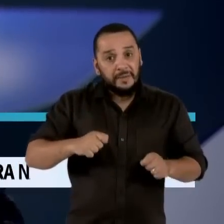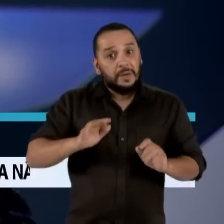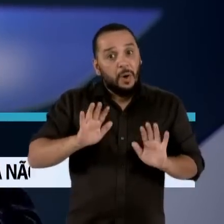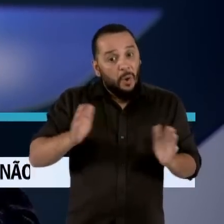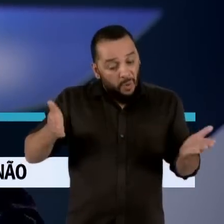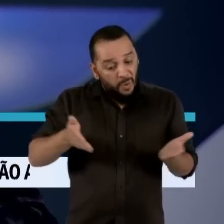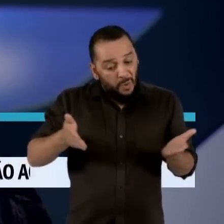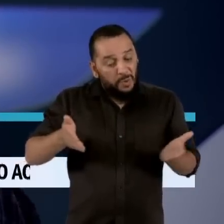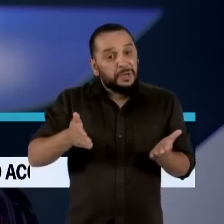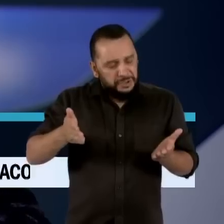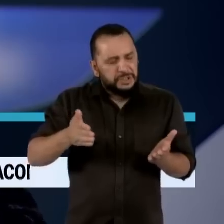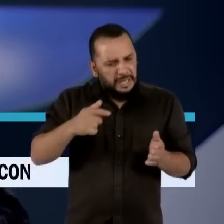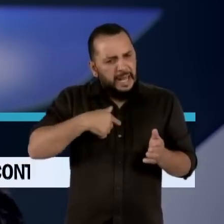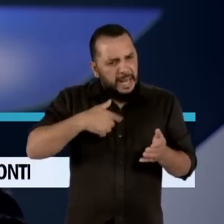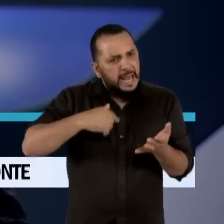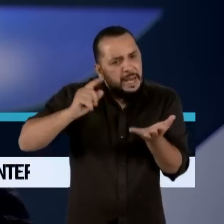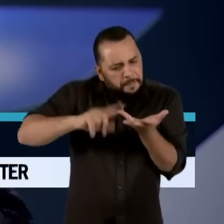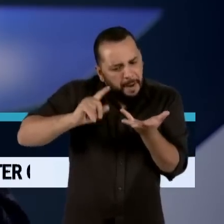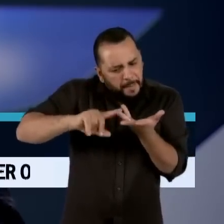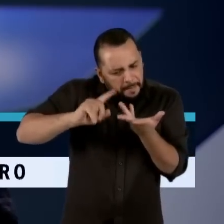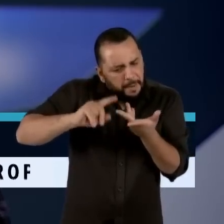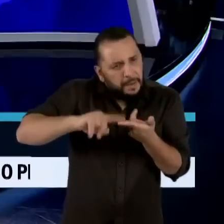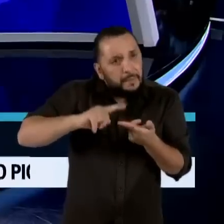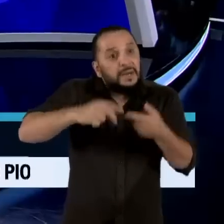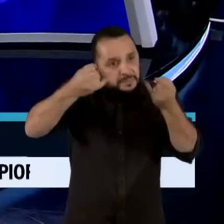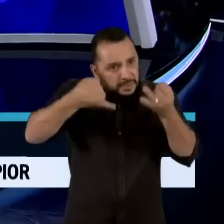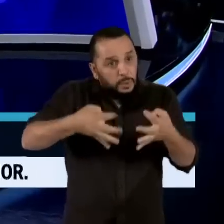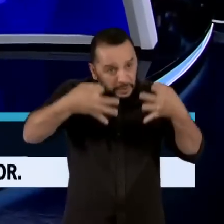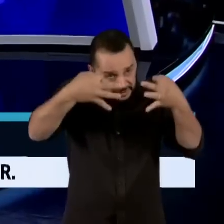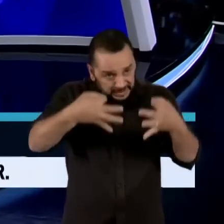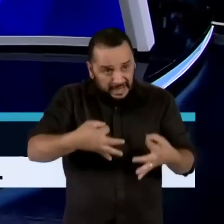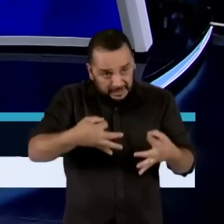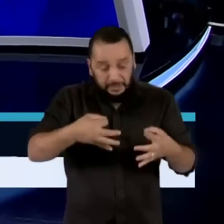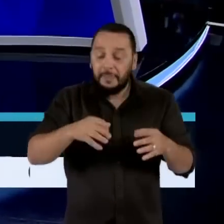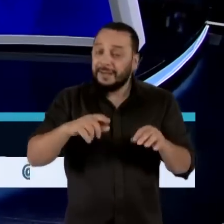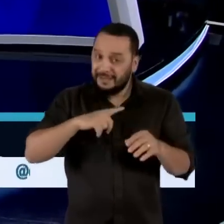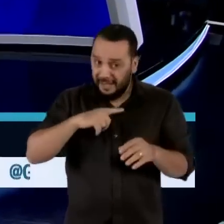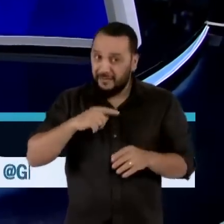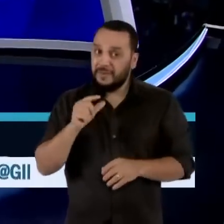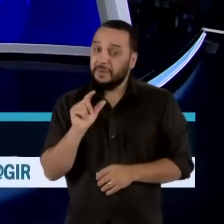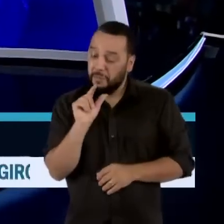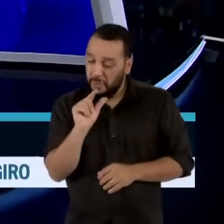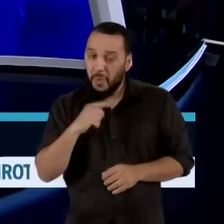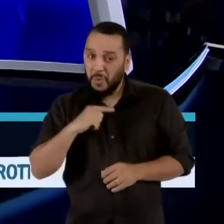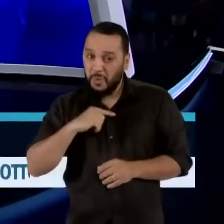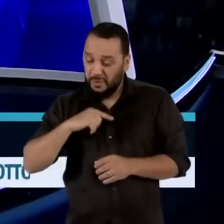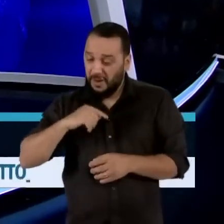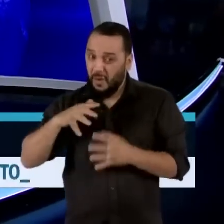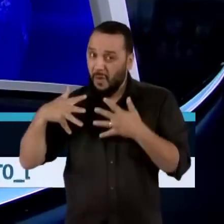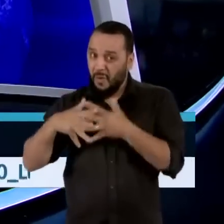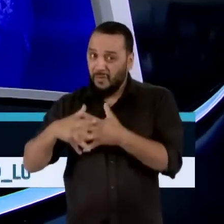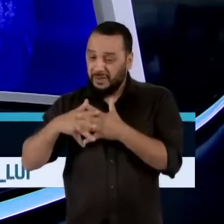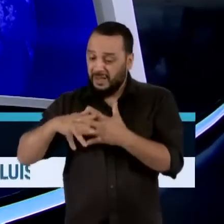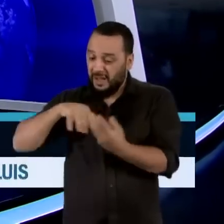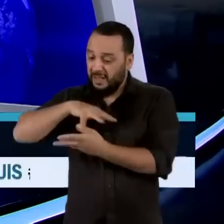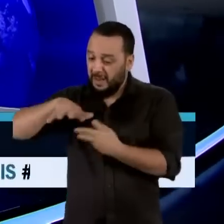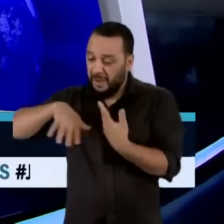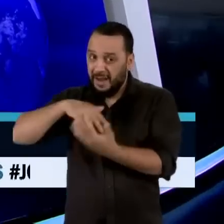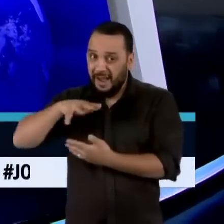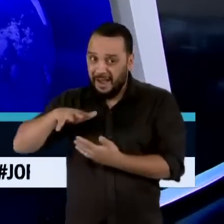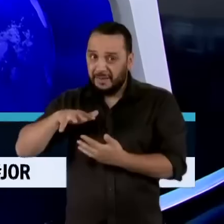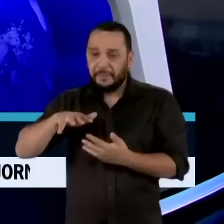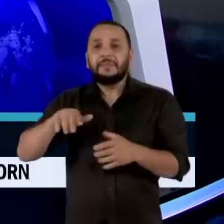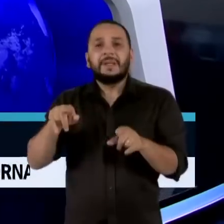agressividade e a oratória atrapalhada dele. E eu acrescentaria a isso técnicas, né,